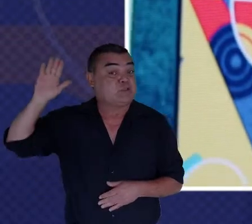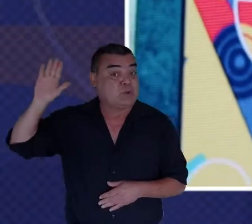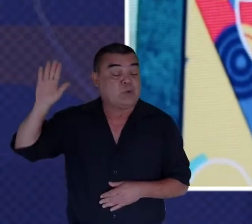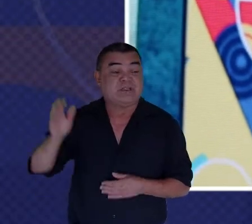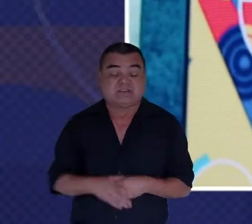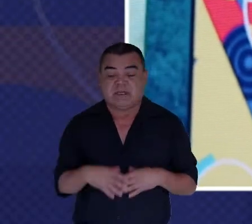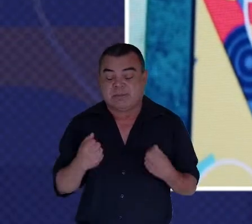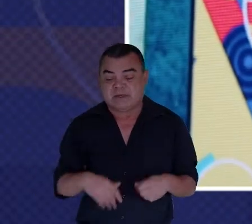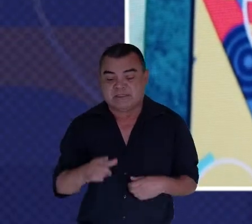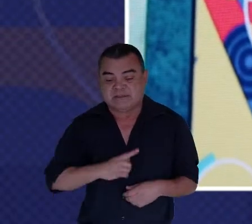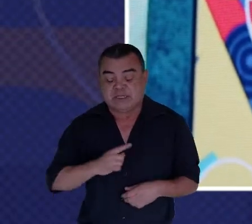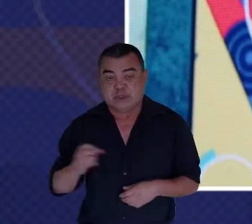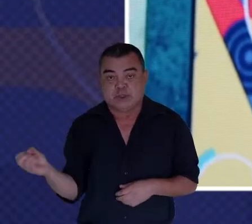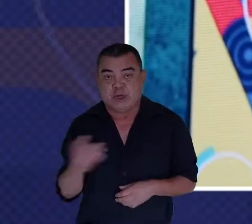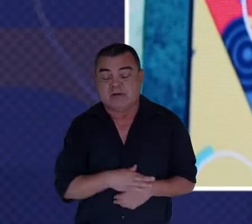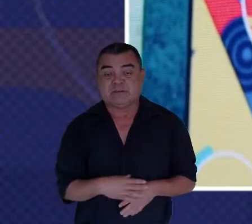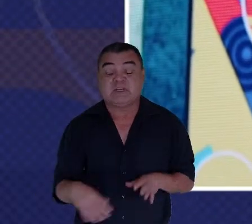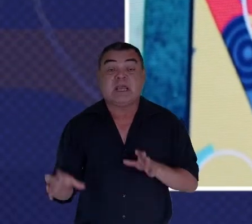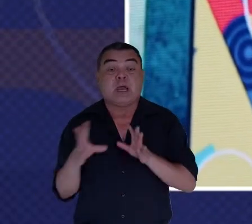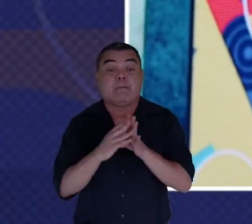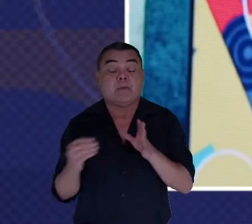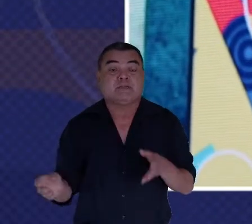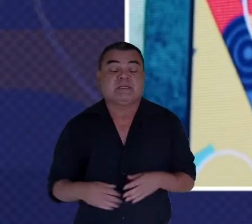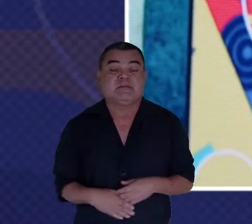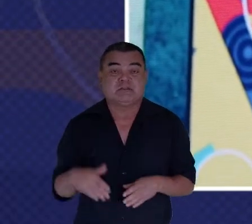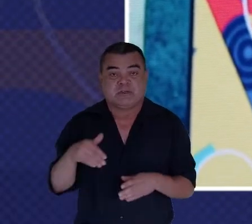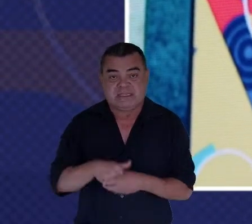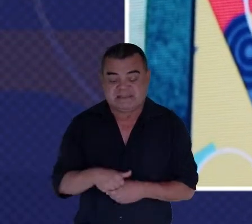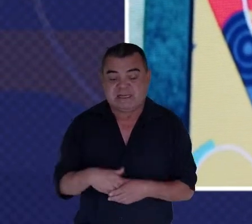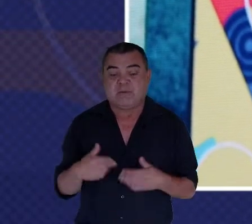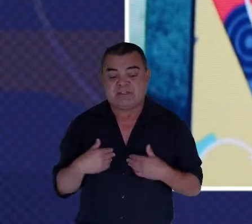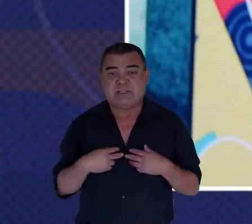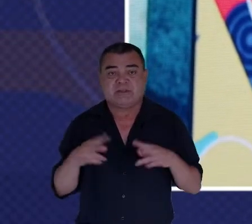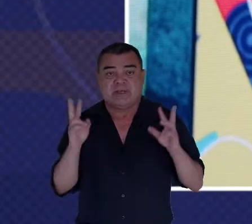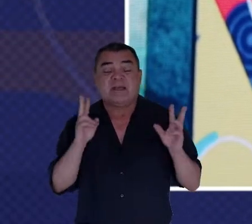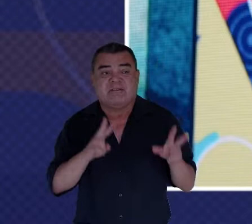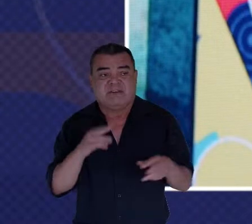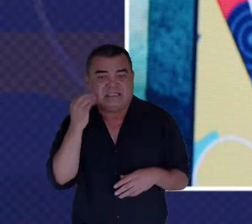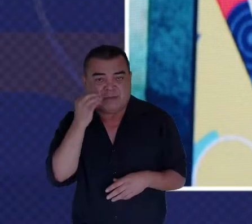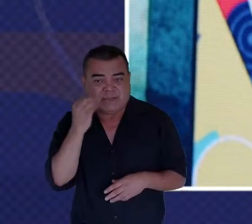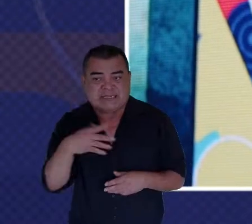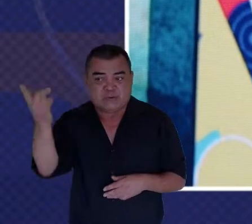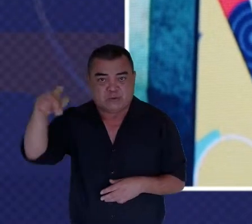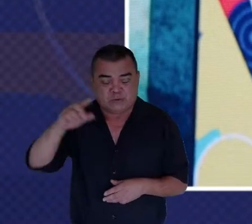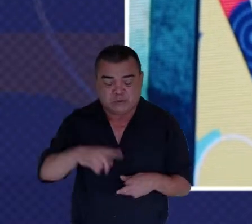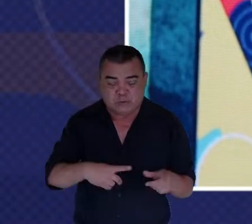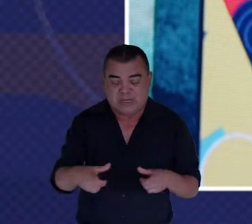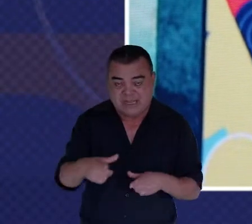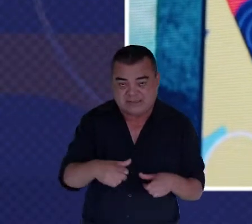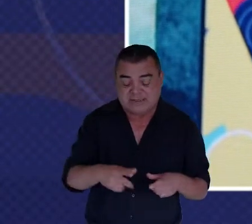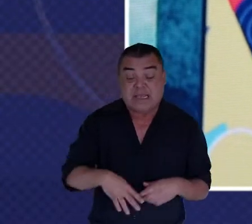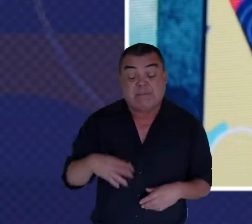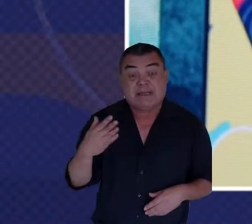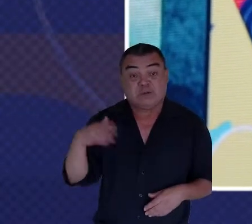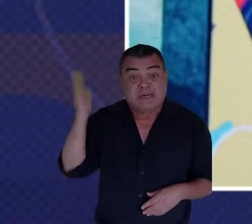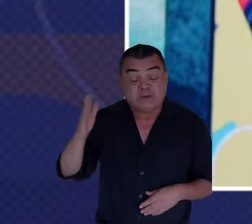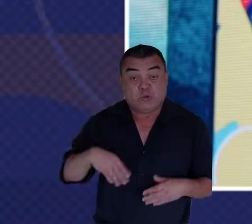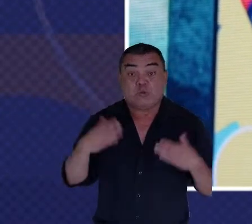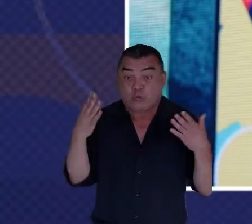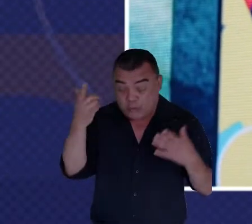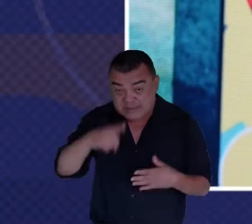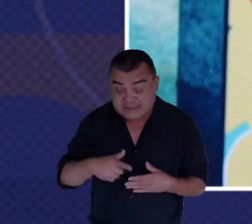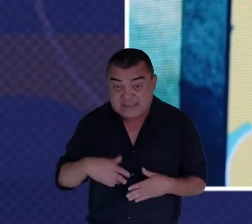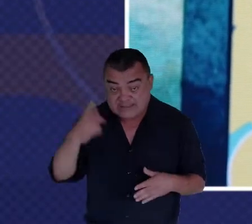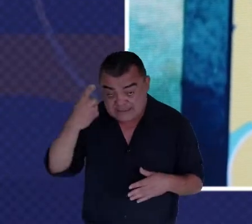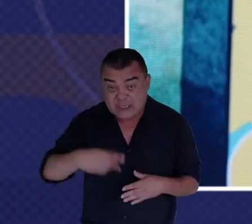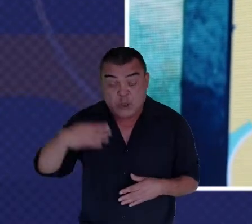e possam ter novos modelos também de votação A gente veio ser experimentado em os lugares mas o Brasil conseguiria ser um protagonista